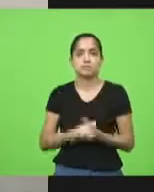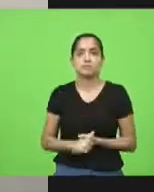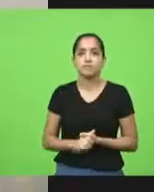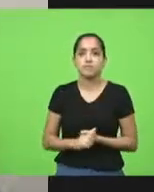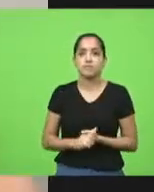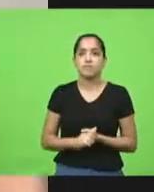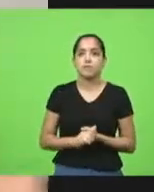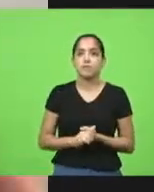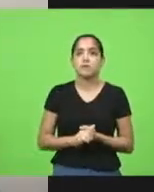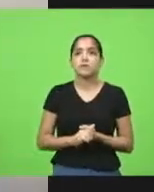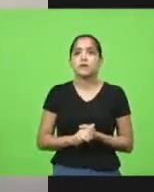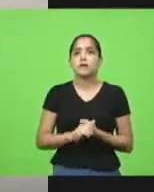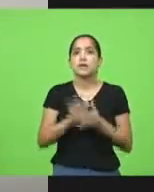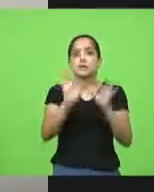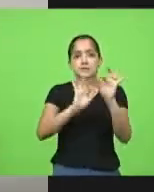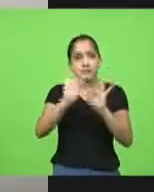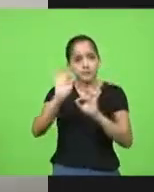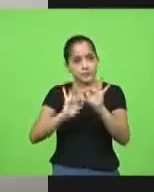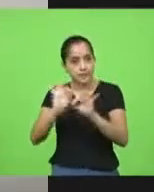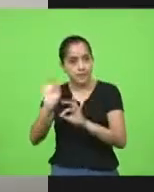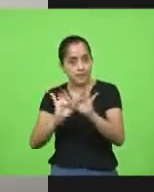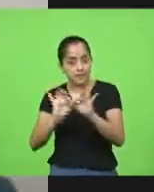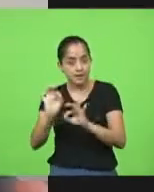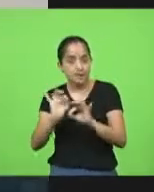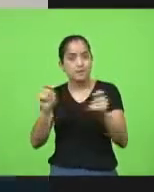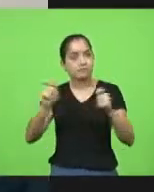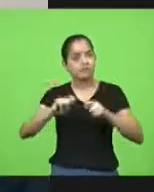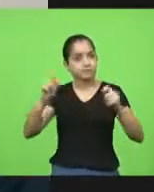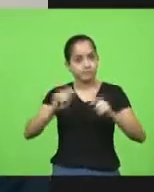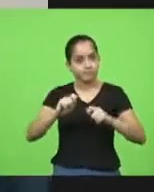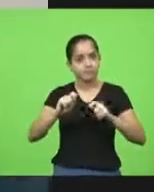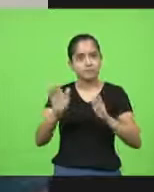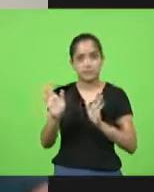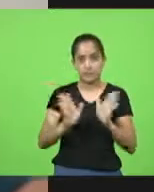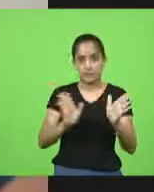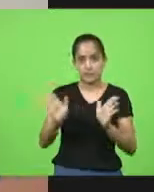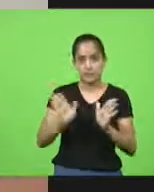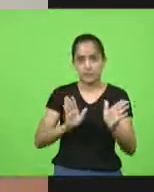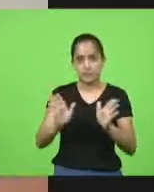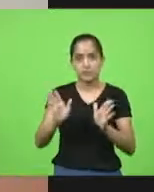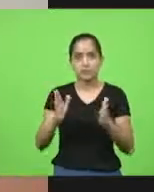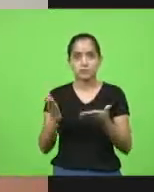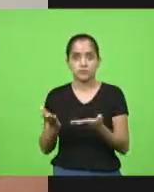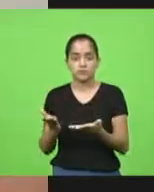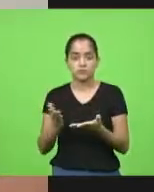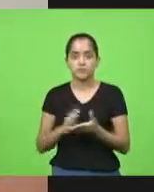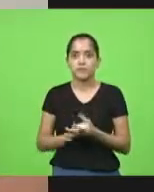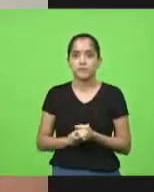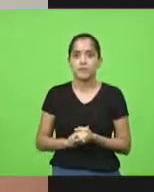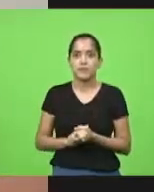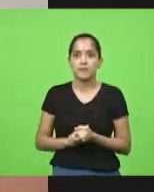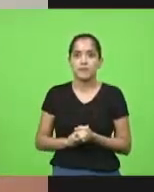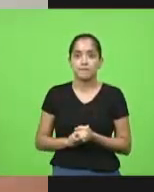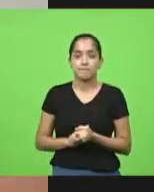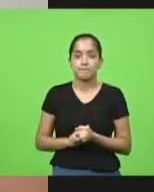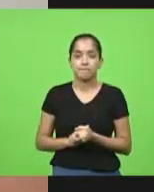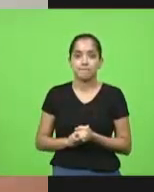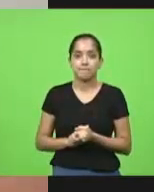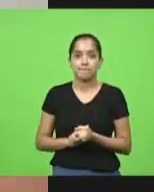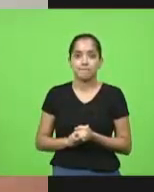que se qualificaram, se prepararam durante o tempo de Dom José